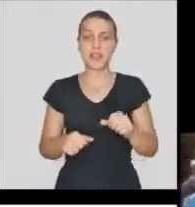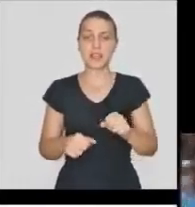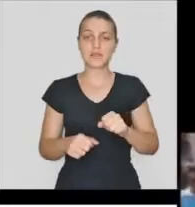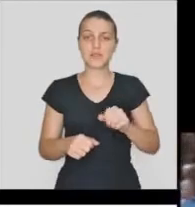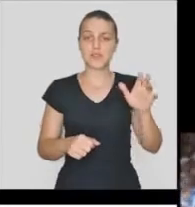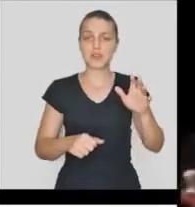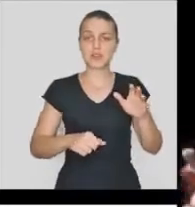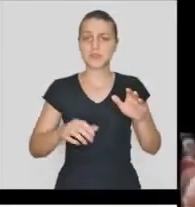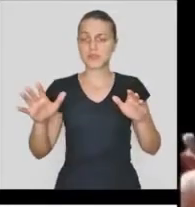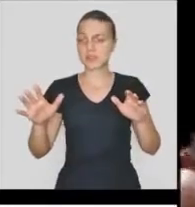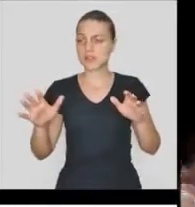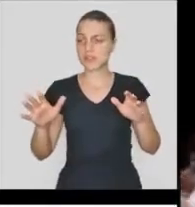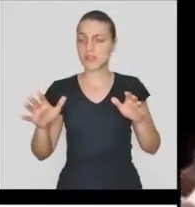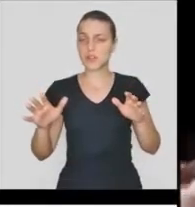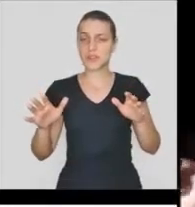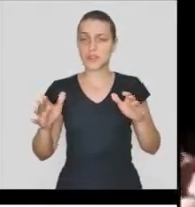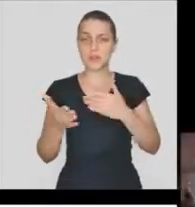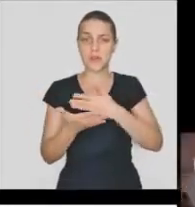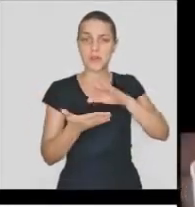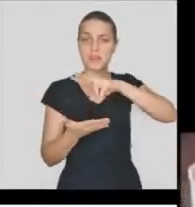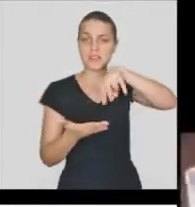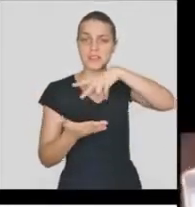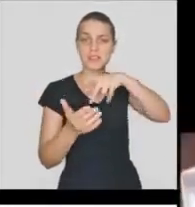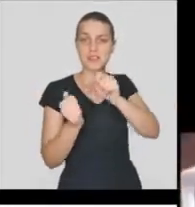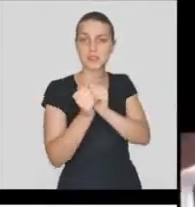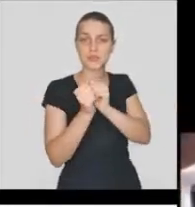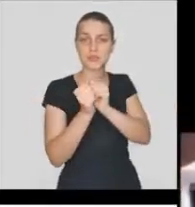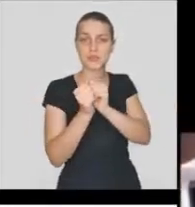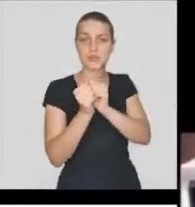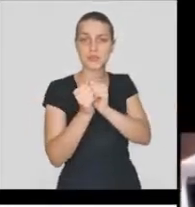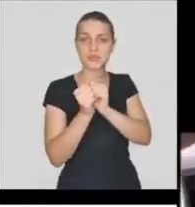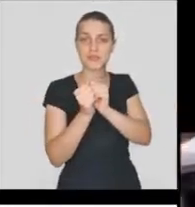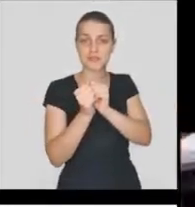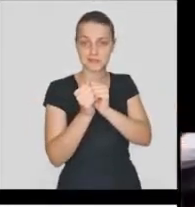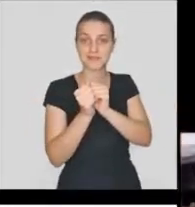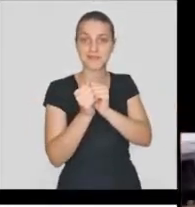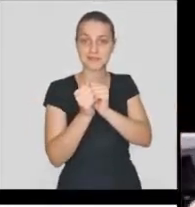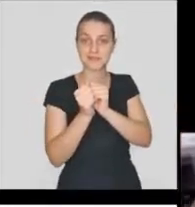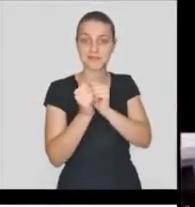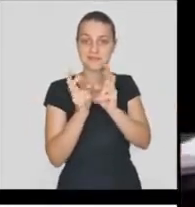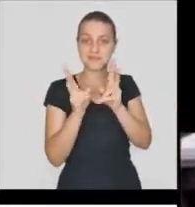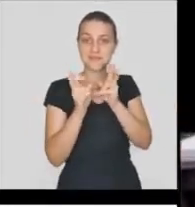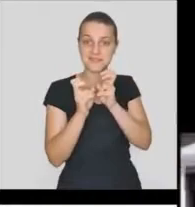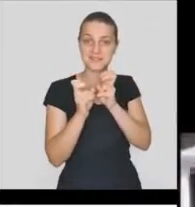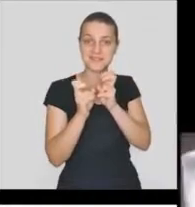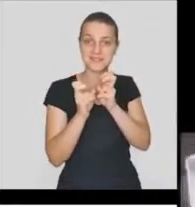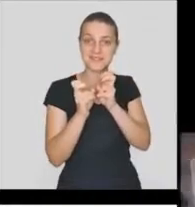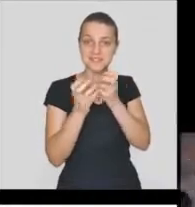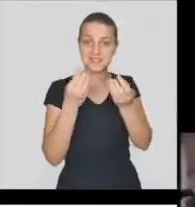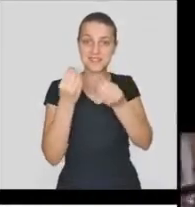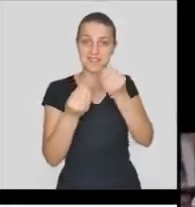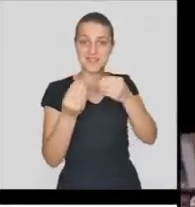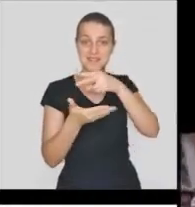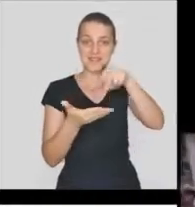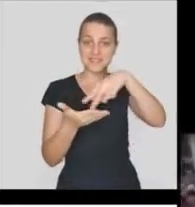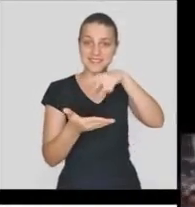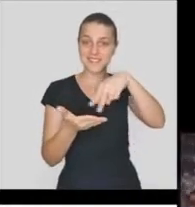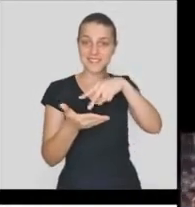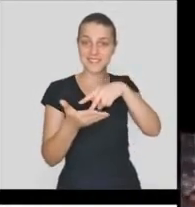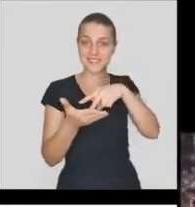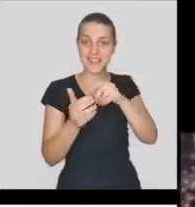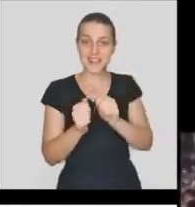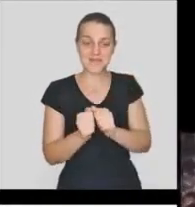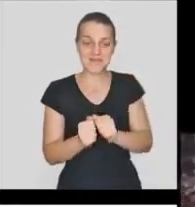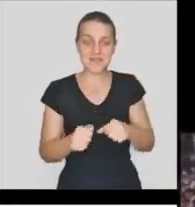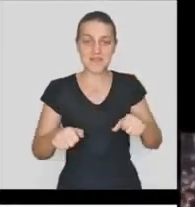entusiasma, começa a dançar junto com o povo. E de repente joga as muletas longe, estão vendo na imagem do lado esquerdo? Joga